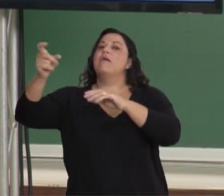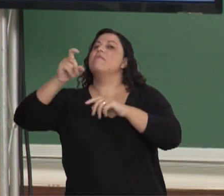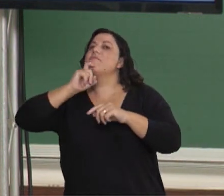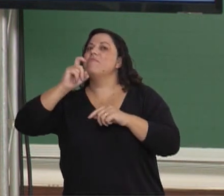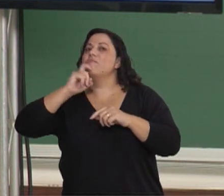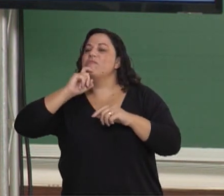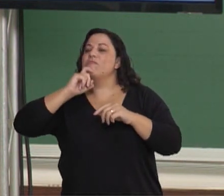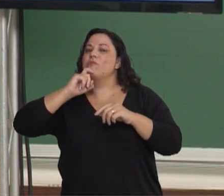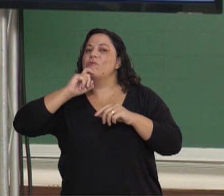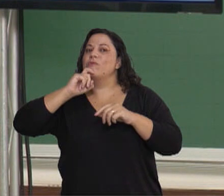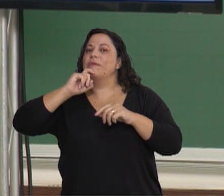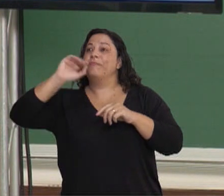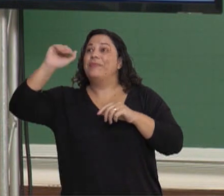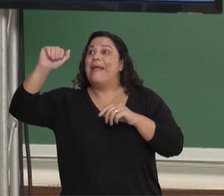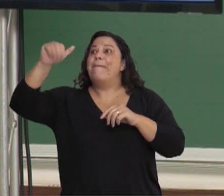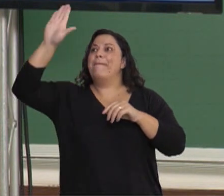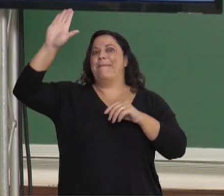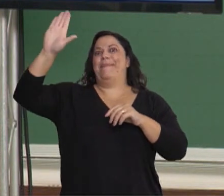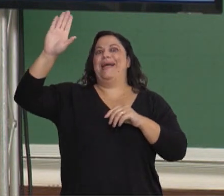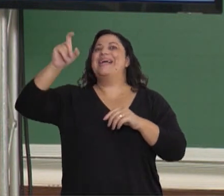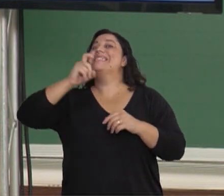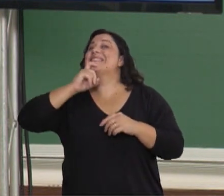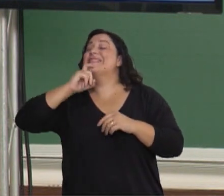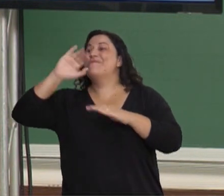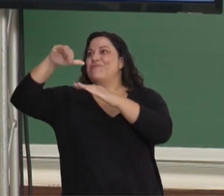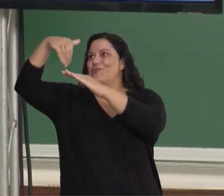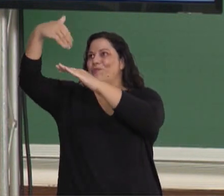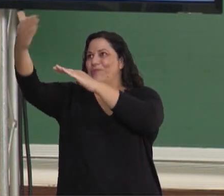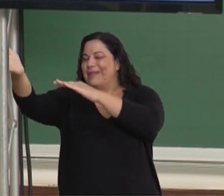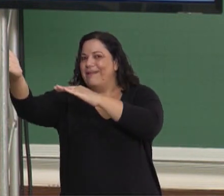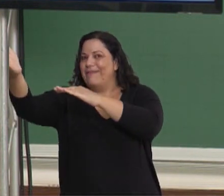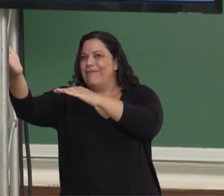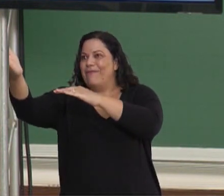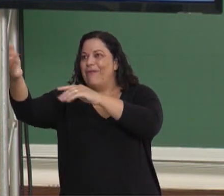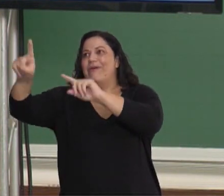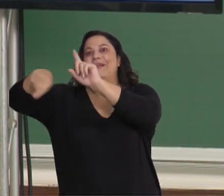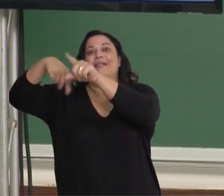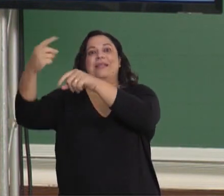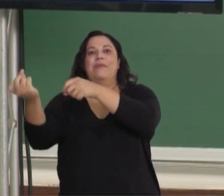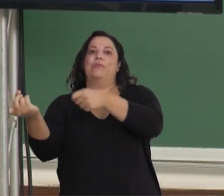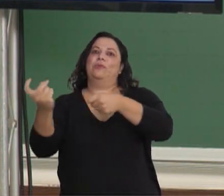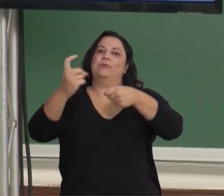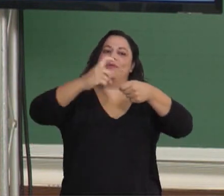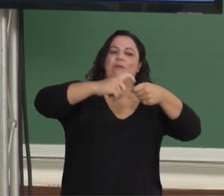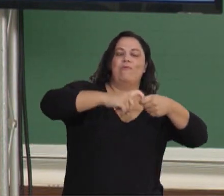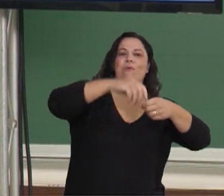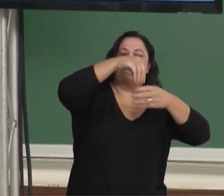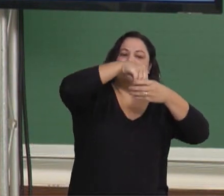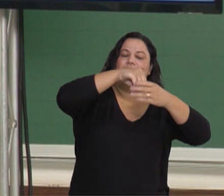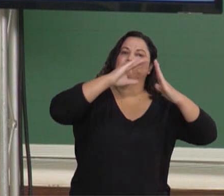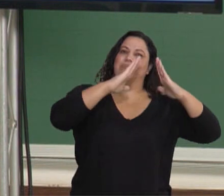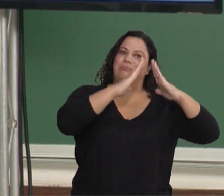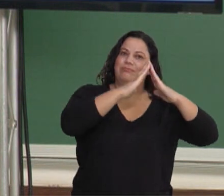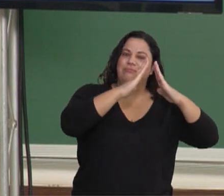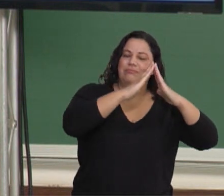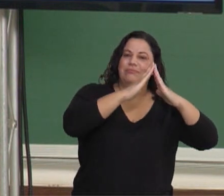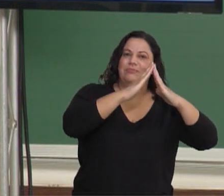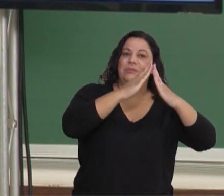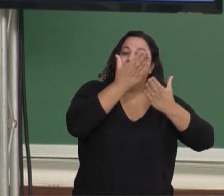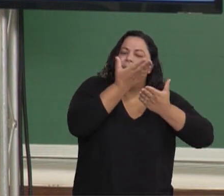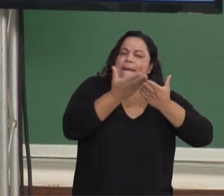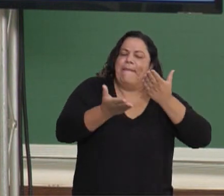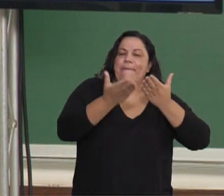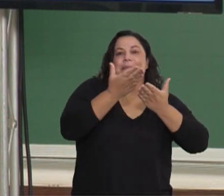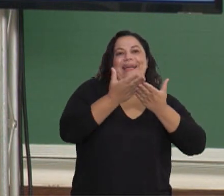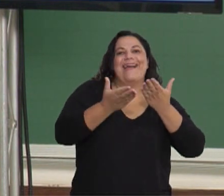passando um pouco mais de frio na parte de fora da casa e ele entra, de fato você começa a perder menos calor e aí você consegue ter uma sensação